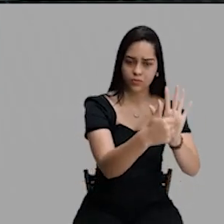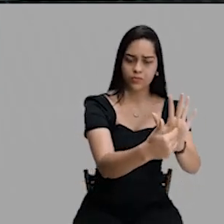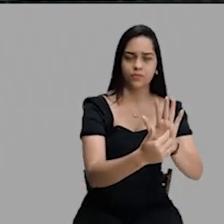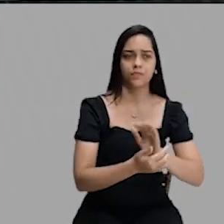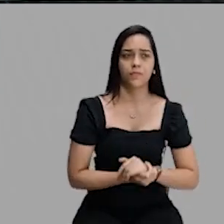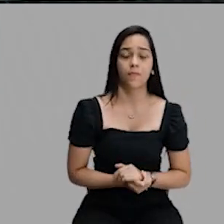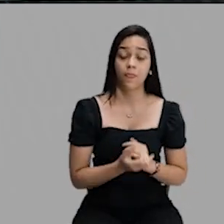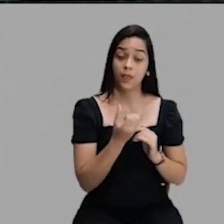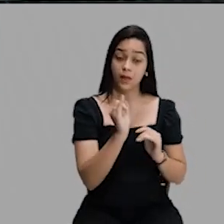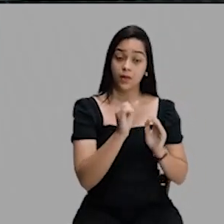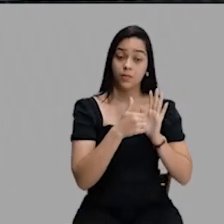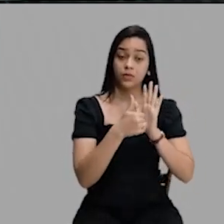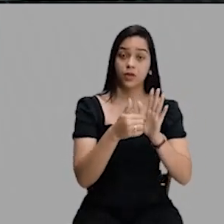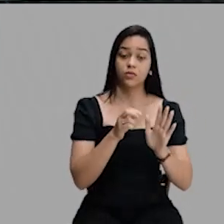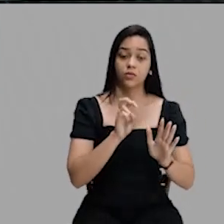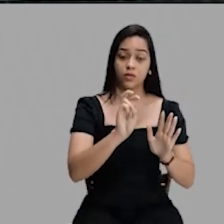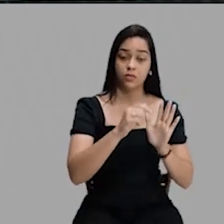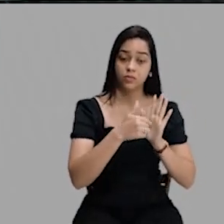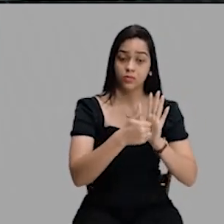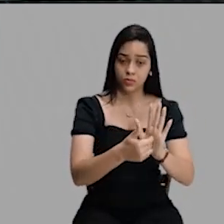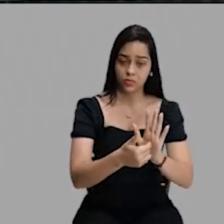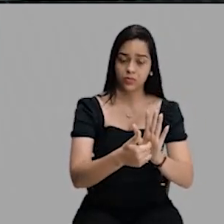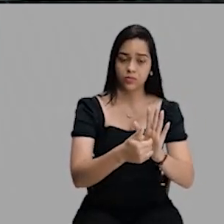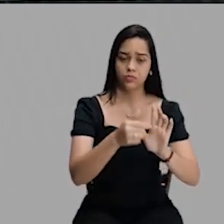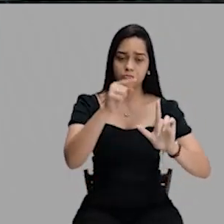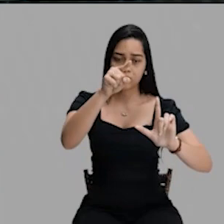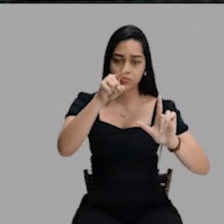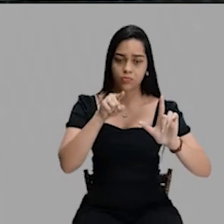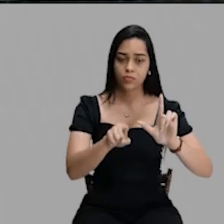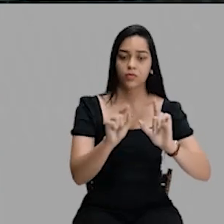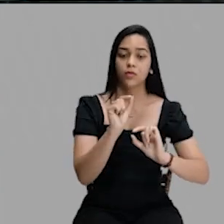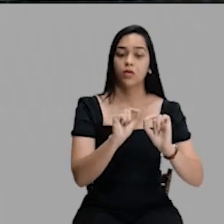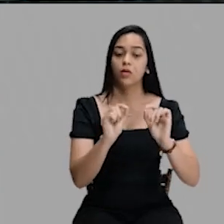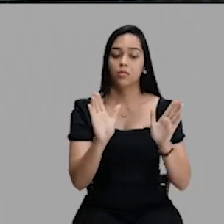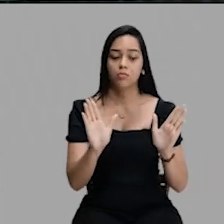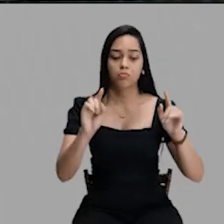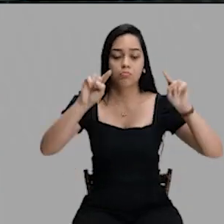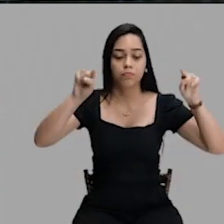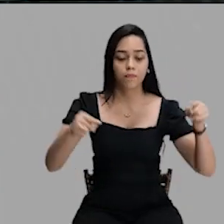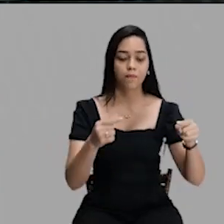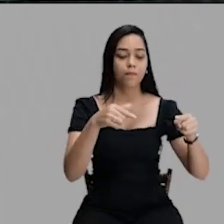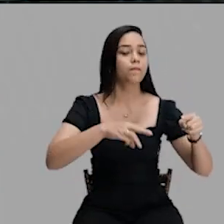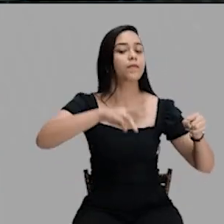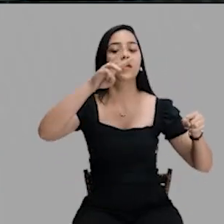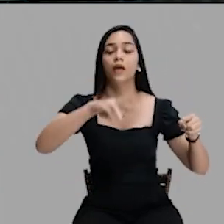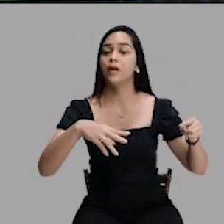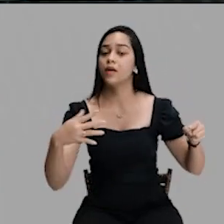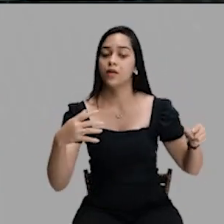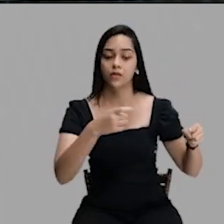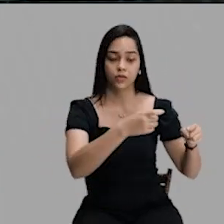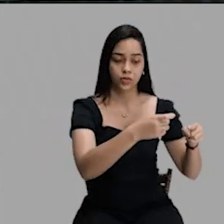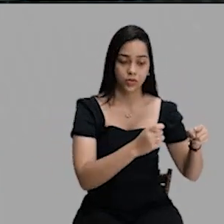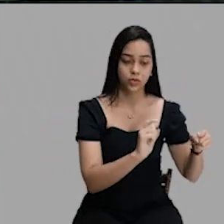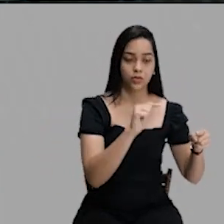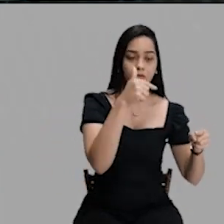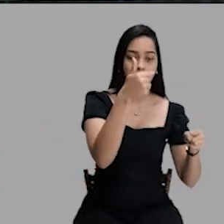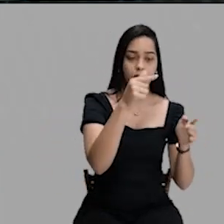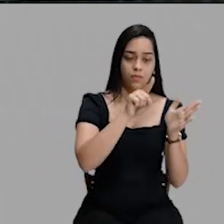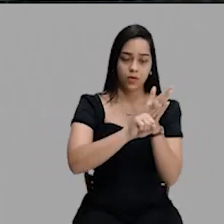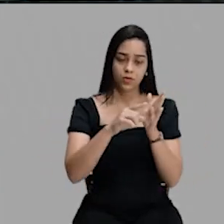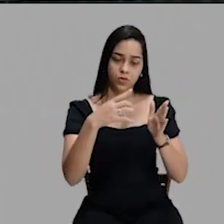Se eu colocar aqui o 5 em evidência, fatoração, aqui dentro do parênteses vai ficar quem? Vai ficar x ao quadrado